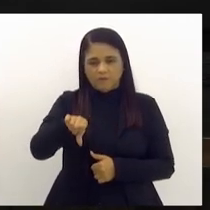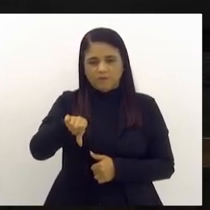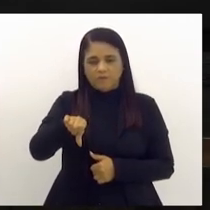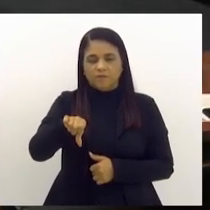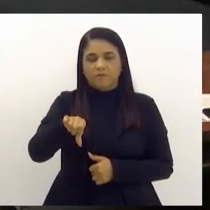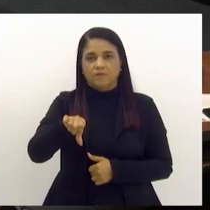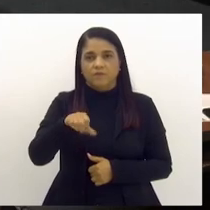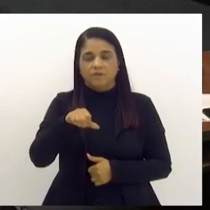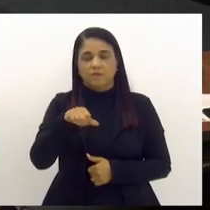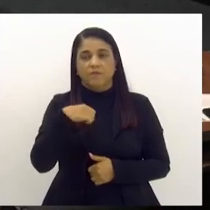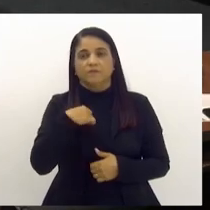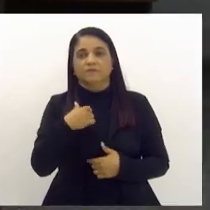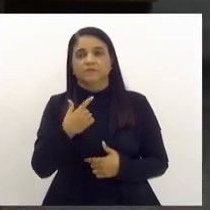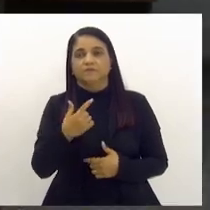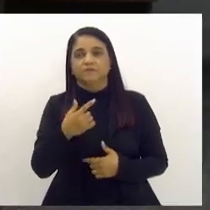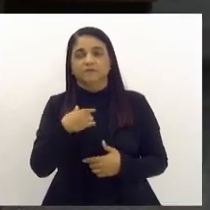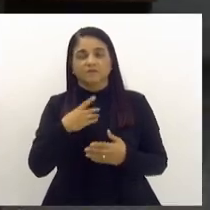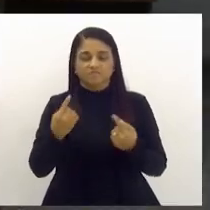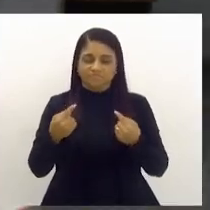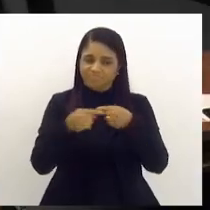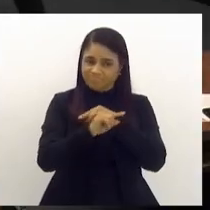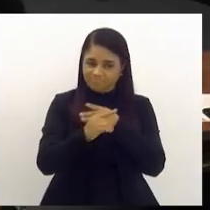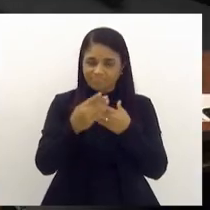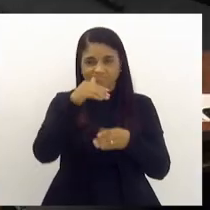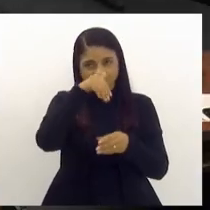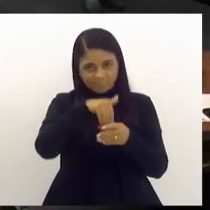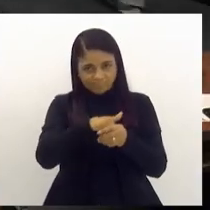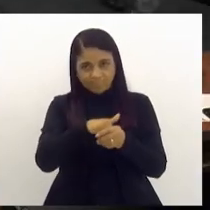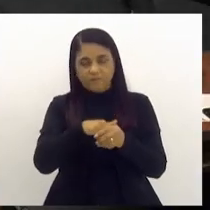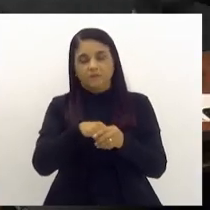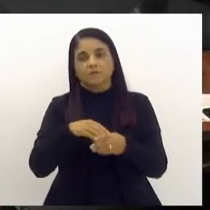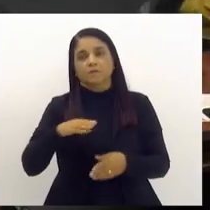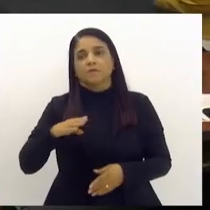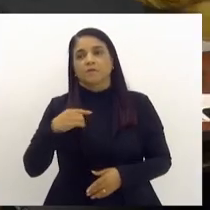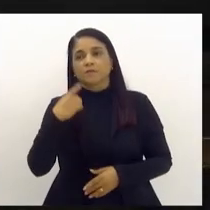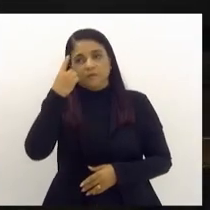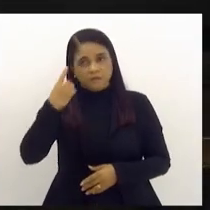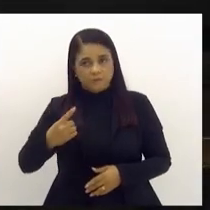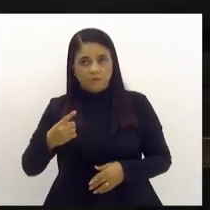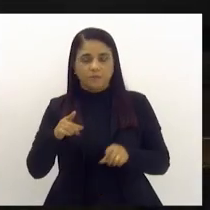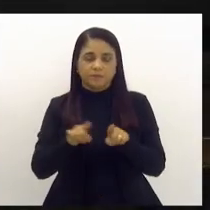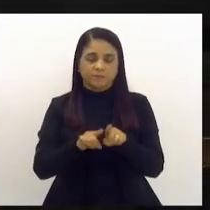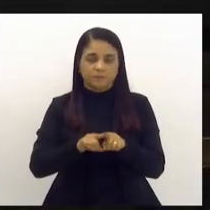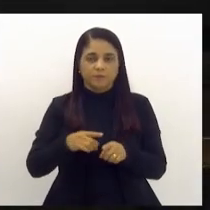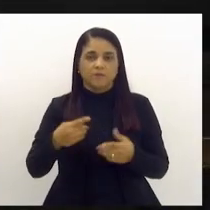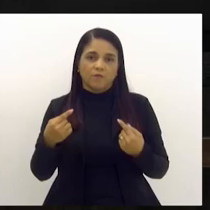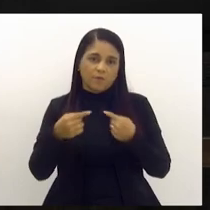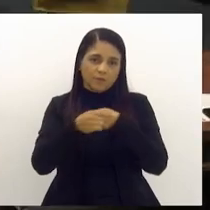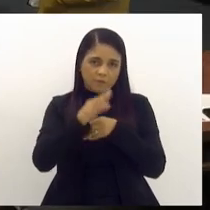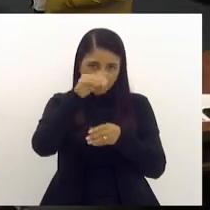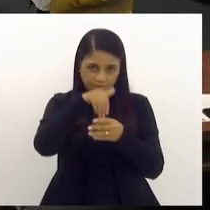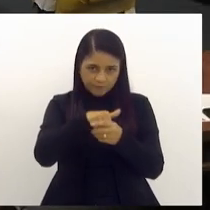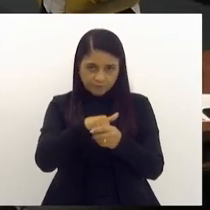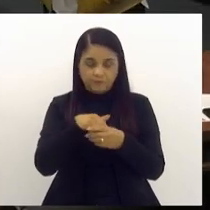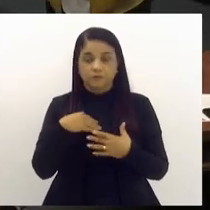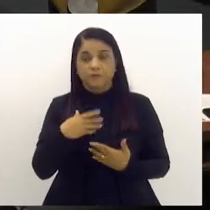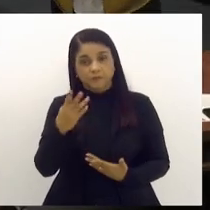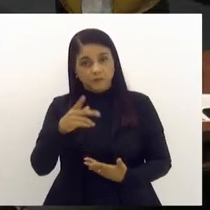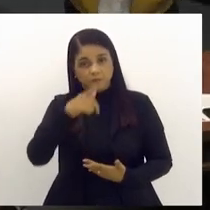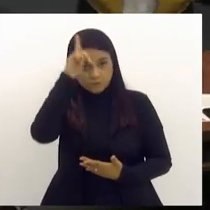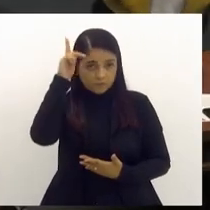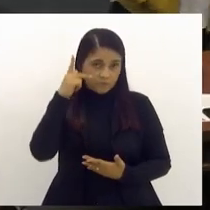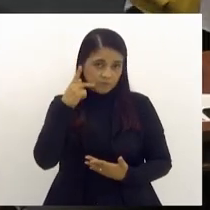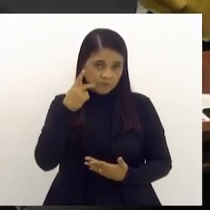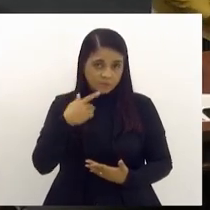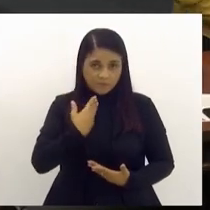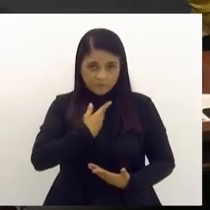o voto contrário do pessoal. Dani Balbi também, voto contrário do PCdoB. Pessoal todo. Senhor presidente,